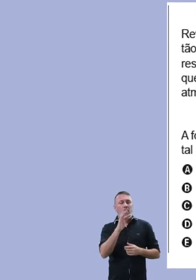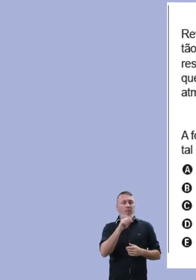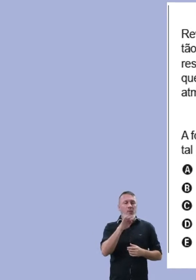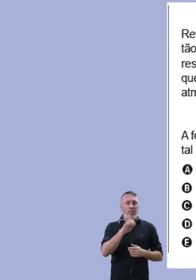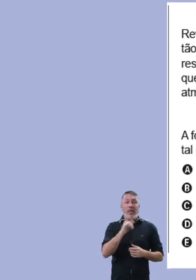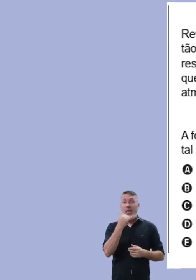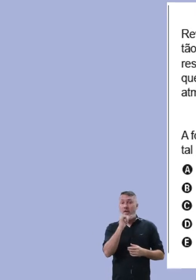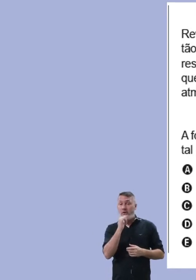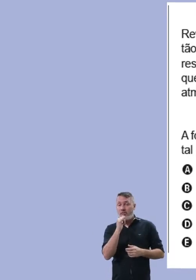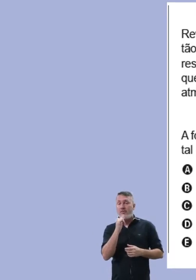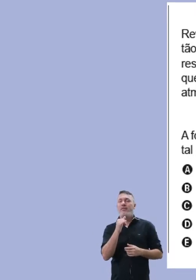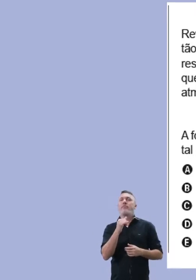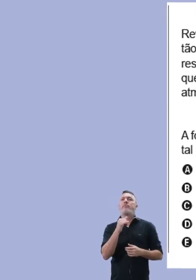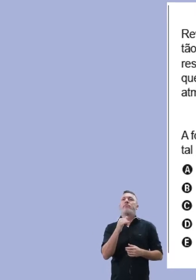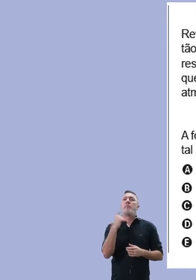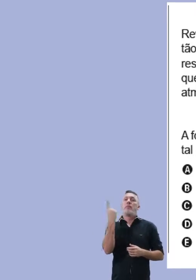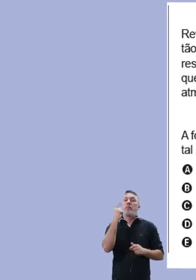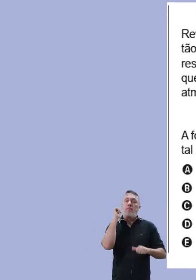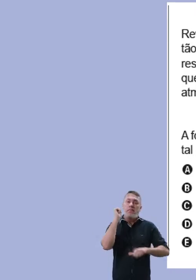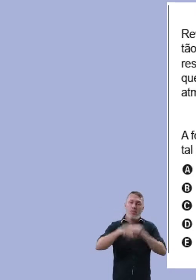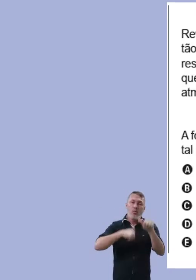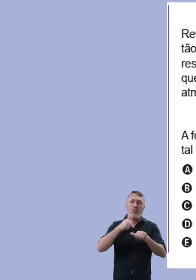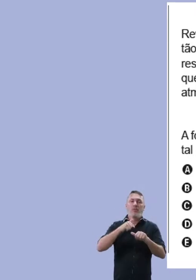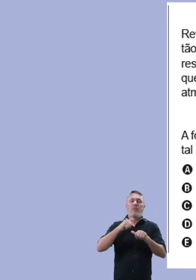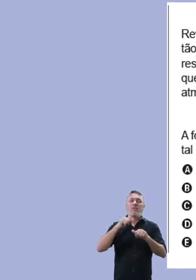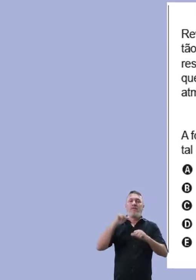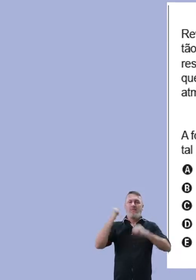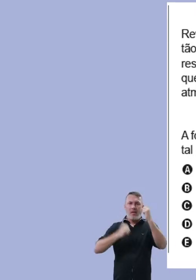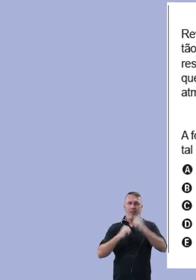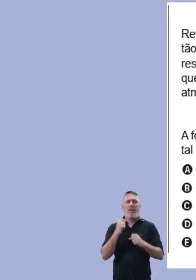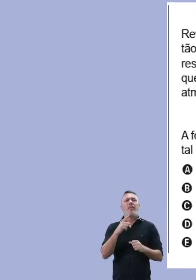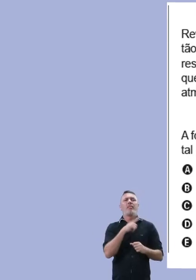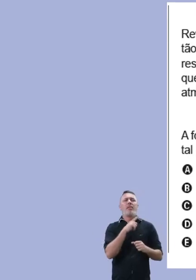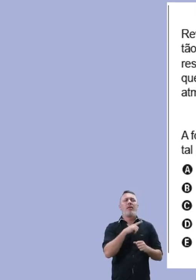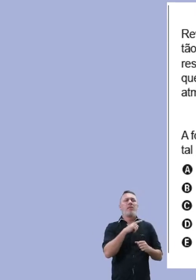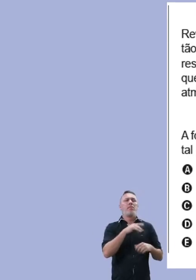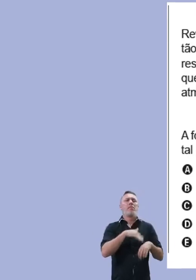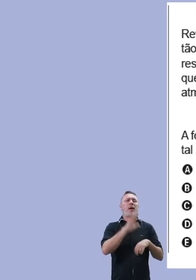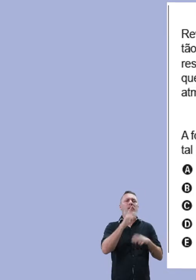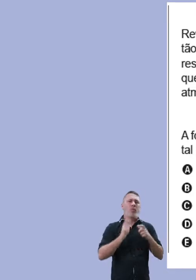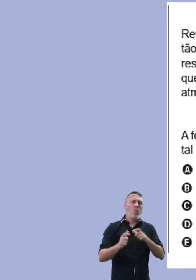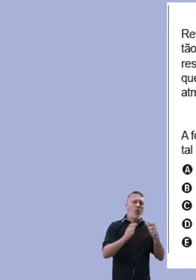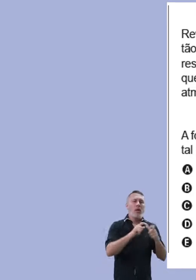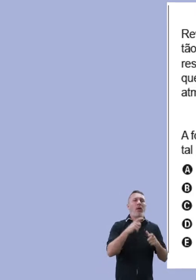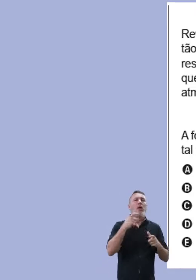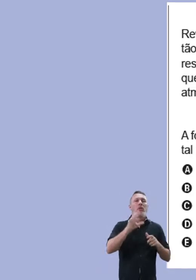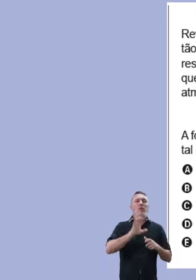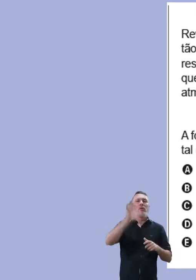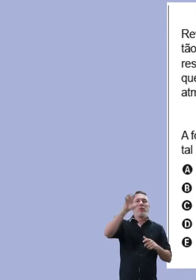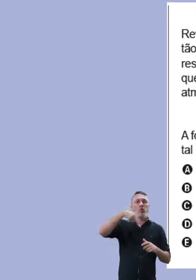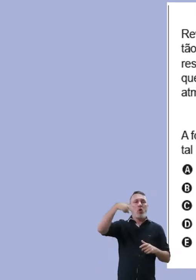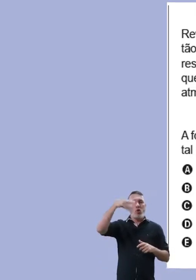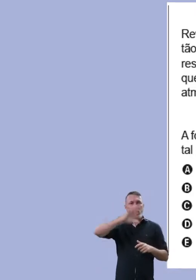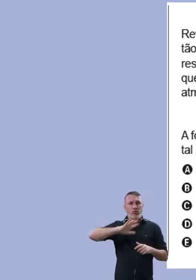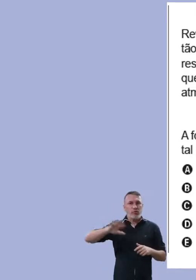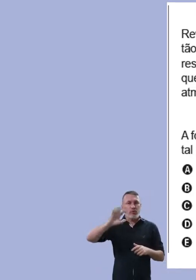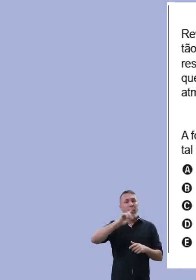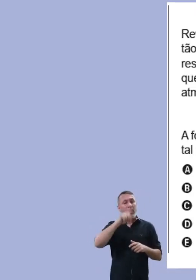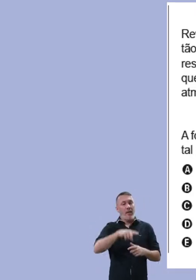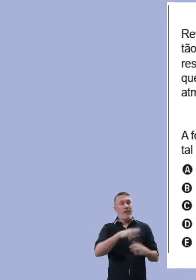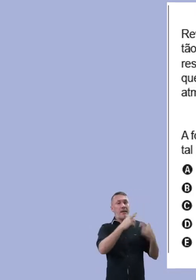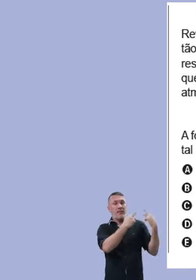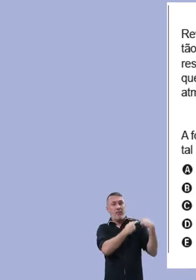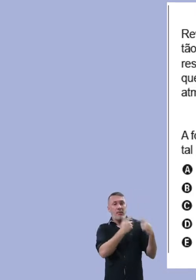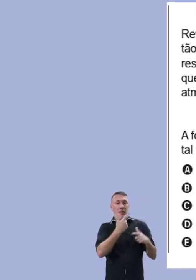reservas estão localizadas no hemisfério norte. É um dos principais responsáveis por alguns problemas ambientais, pois sua queima libera